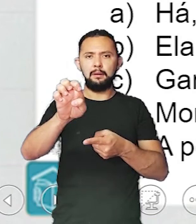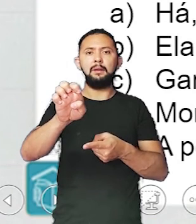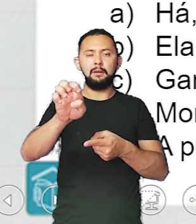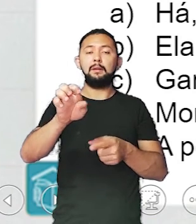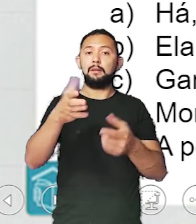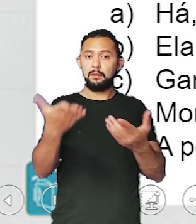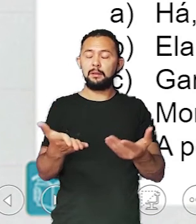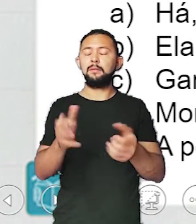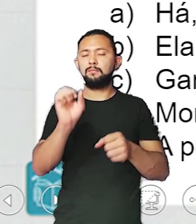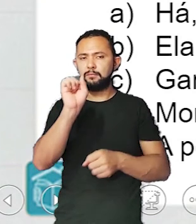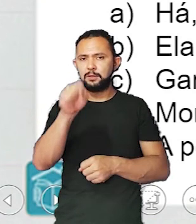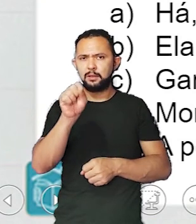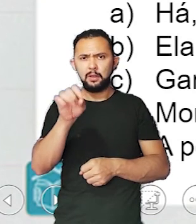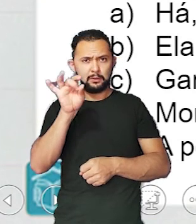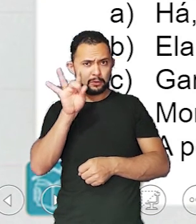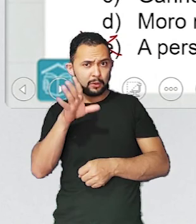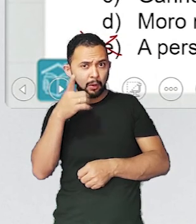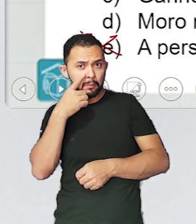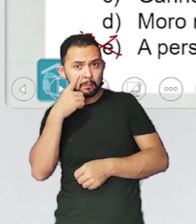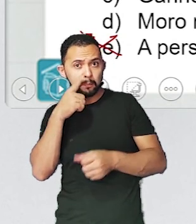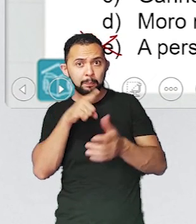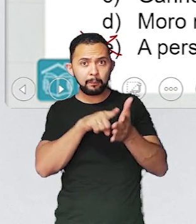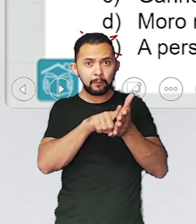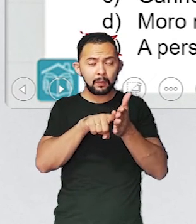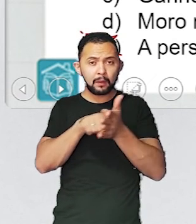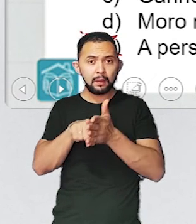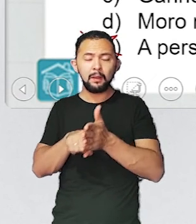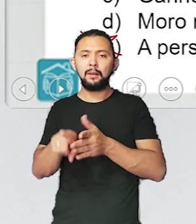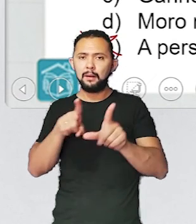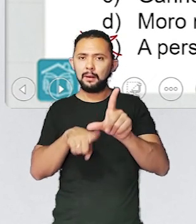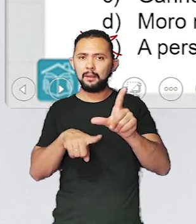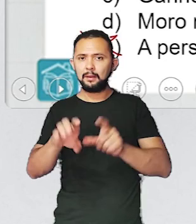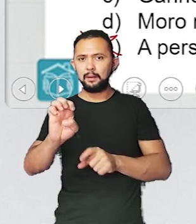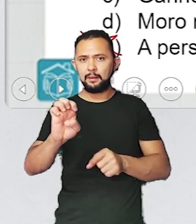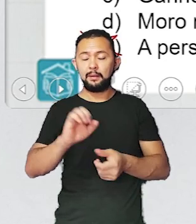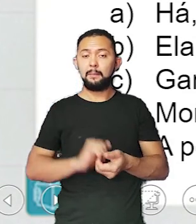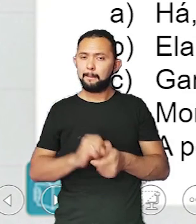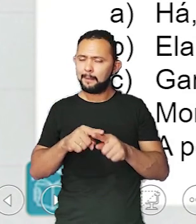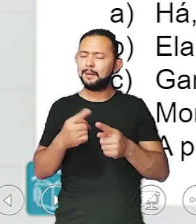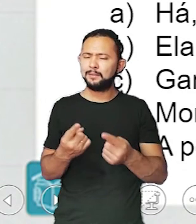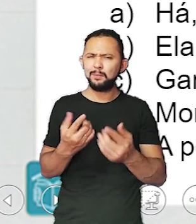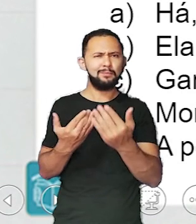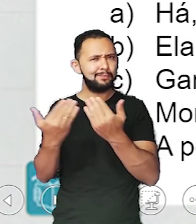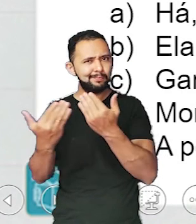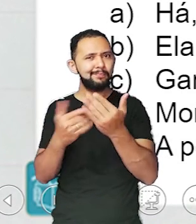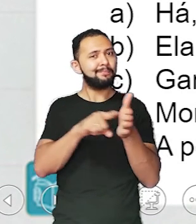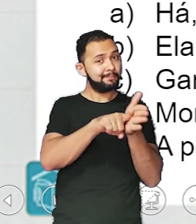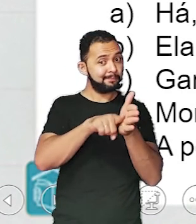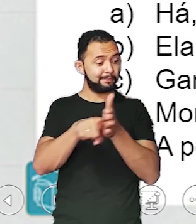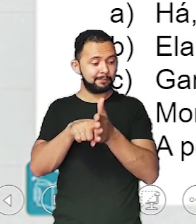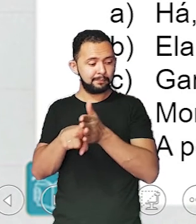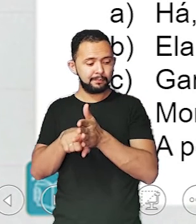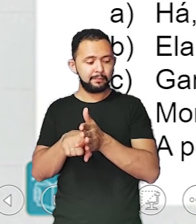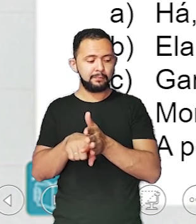E. Só pelo olhar, ok? Mas a gente vai ficar só nisso não, vamos analisar. A letra A, há em